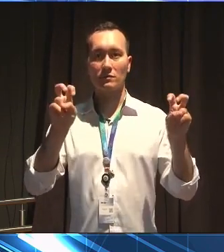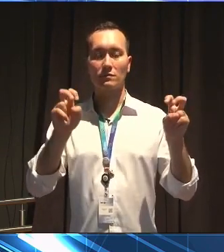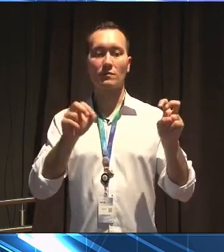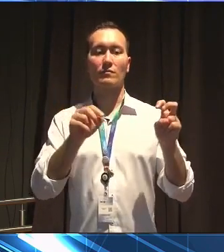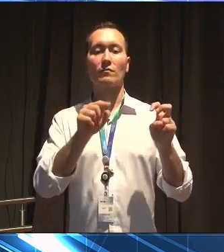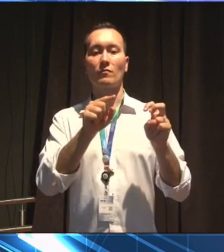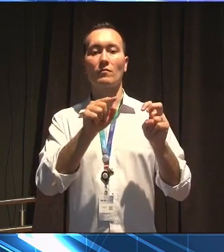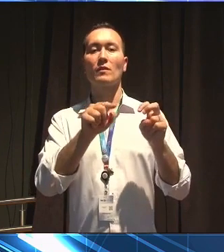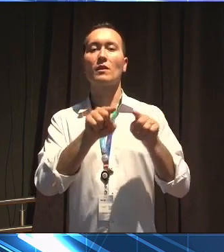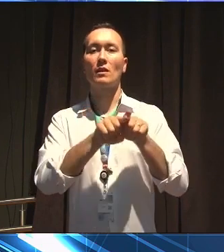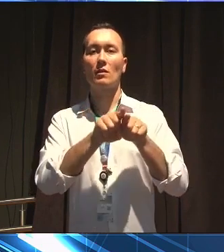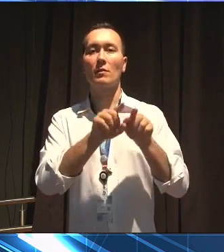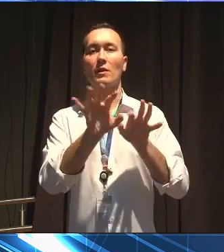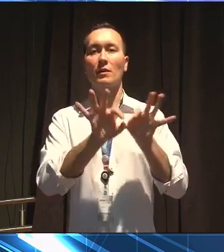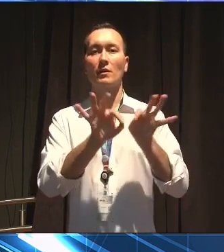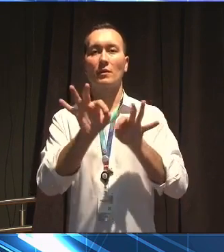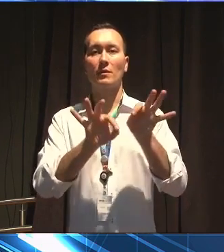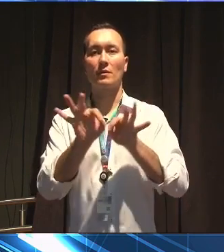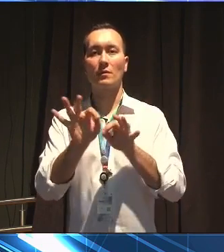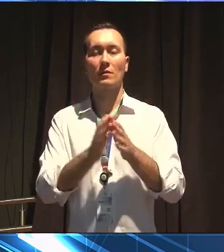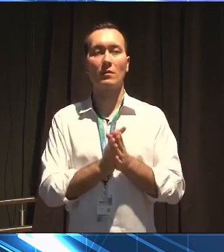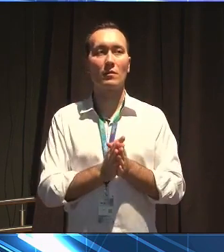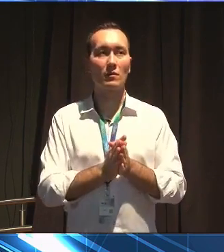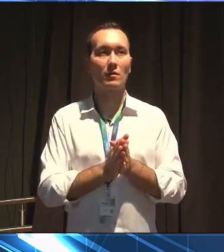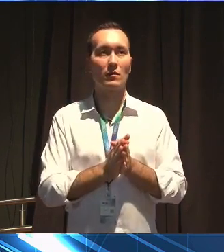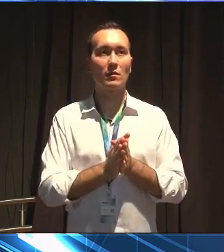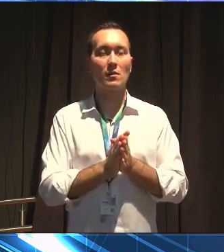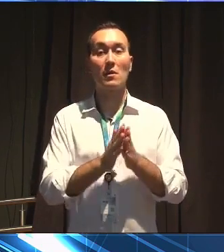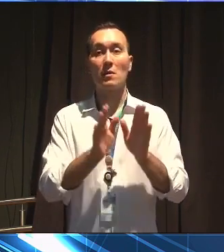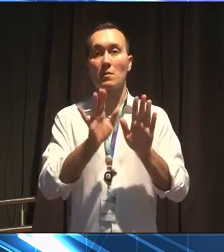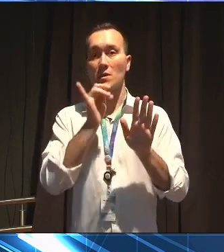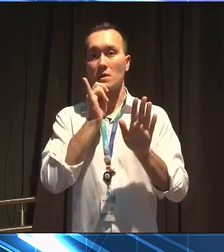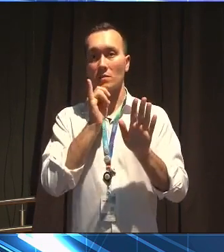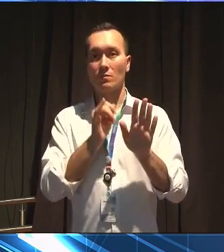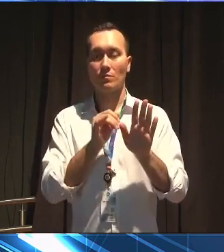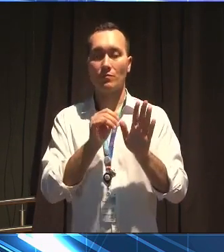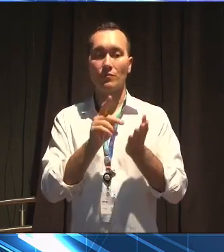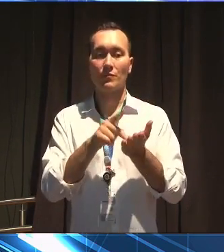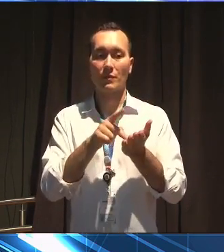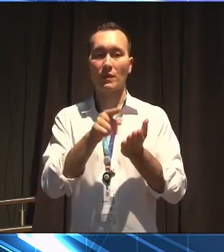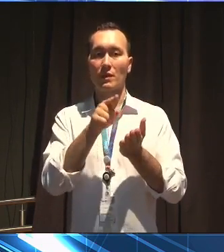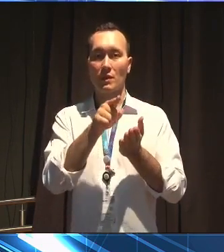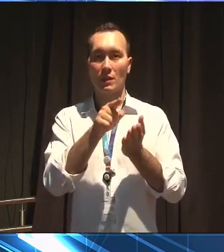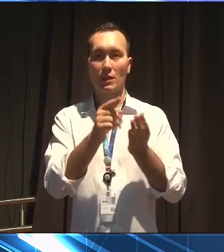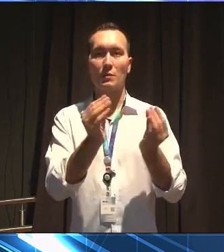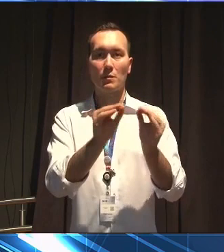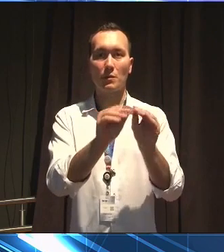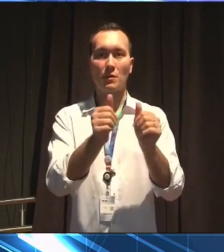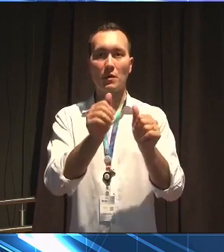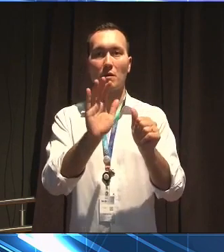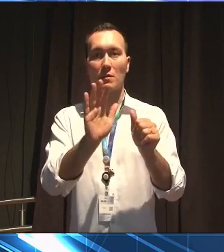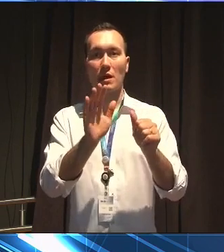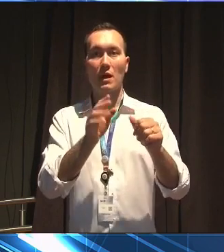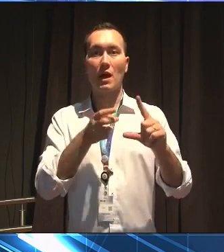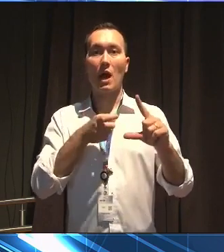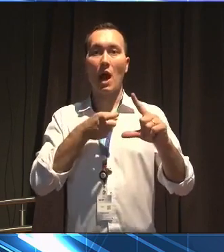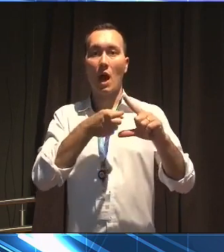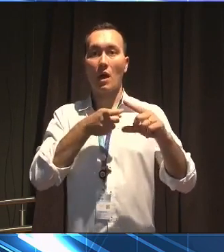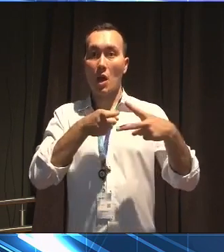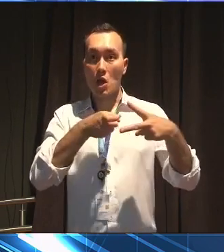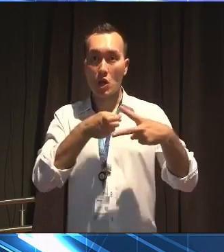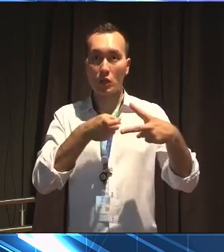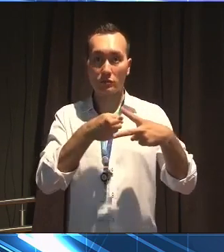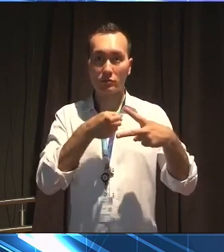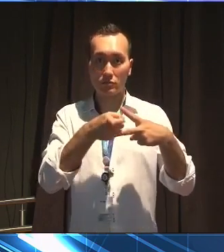não disponibiliza o acesso dele via JavaScript. Aí eu me protejo de alguns ataques de injection de JavaScript, de